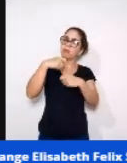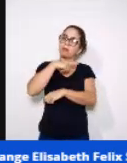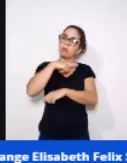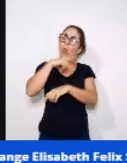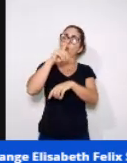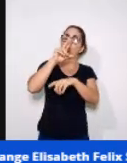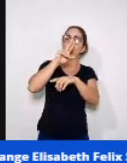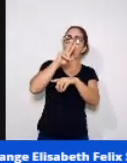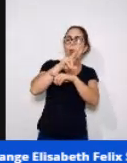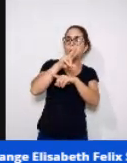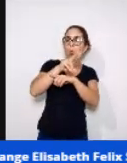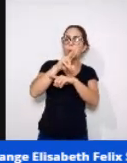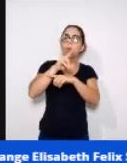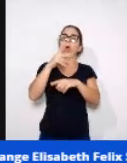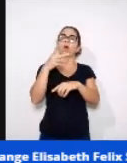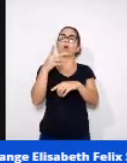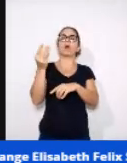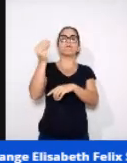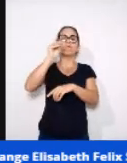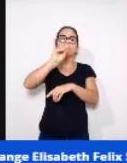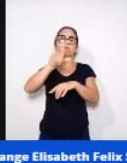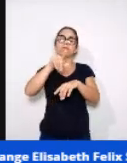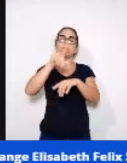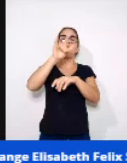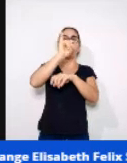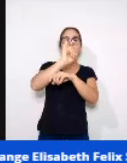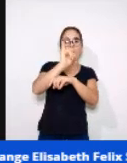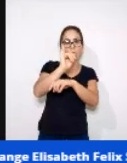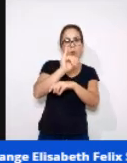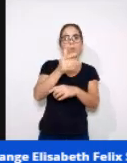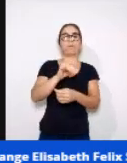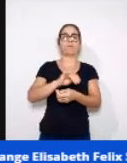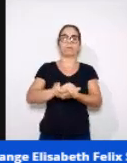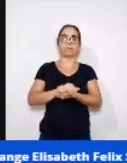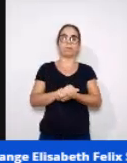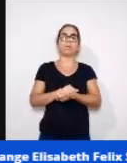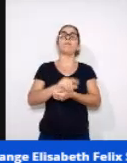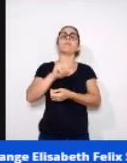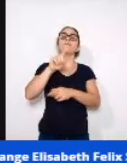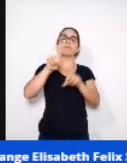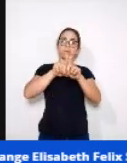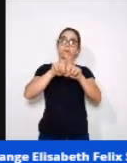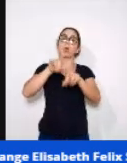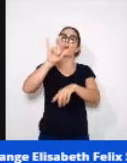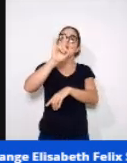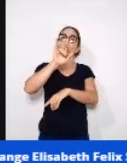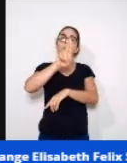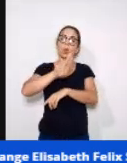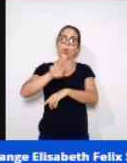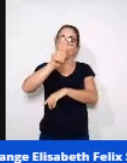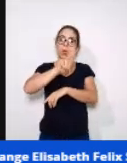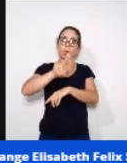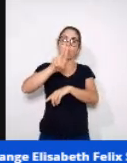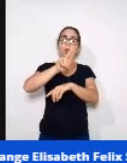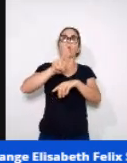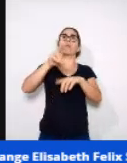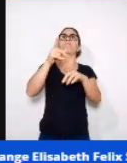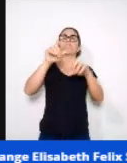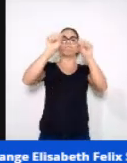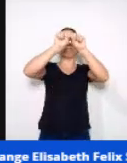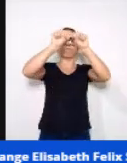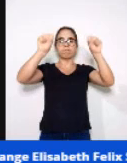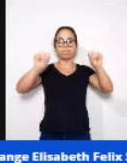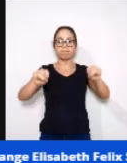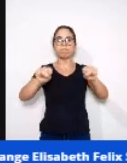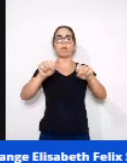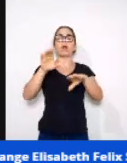eles disponibilizam nessa plataforma. Nós podemos utilizar também as plataformas educacionais, como a Khan Academy, citando um